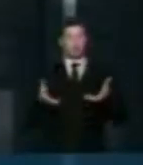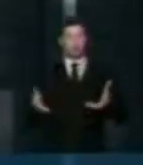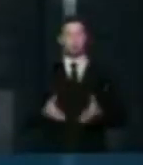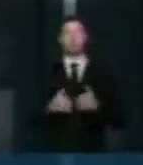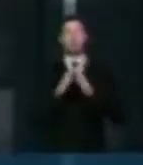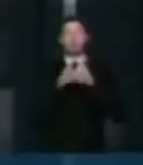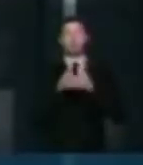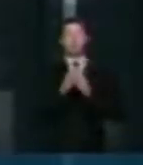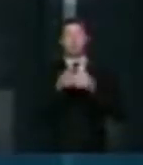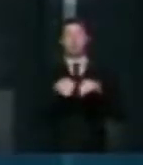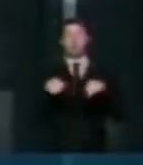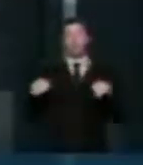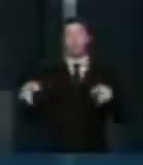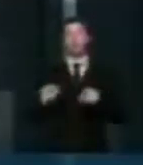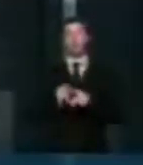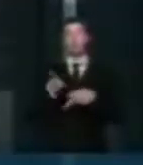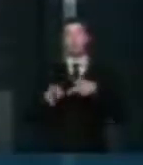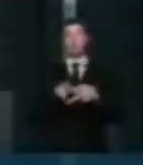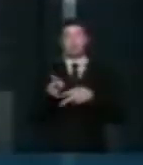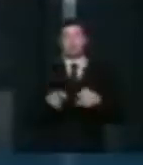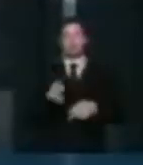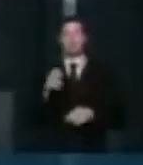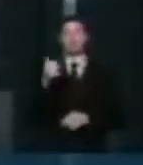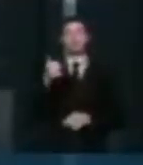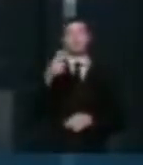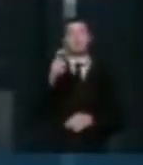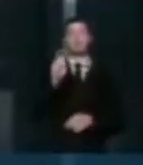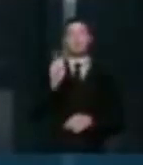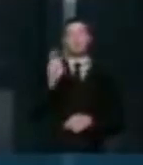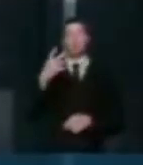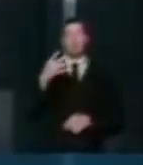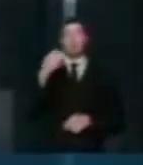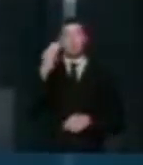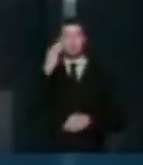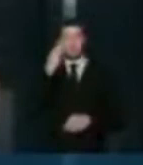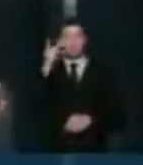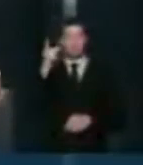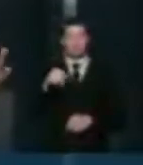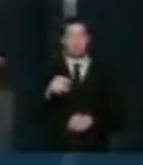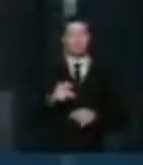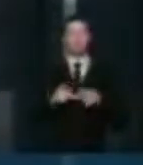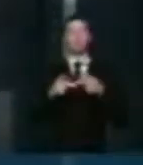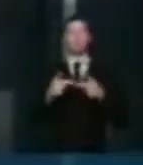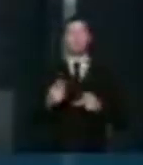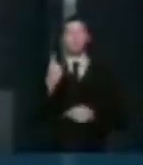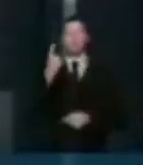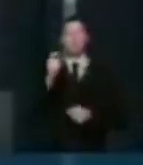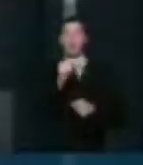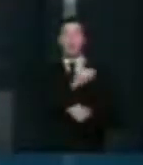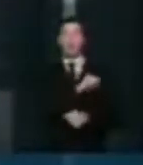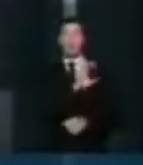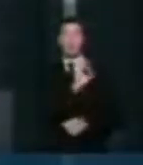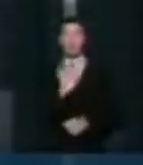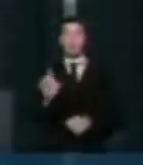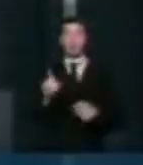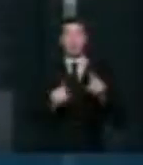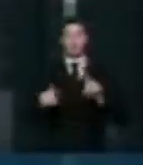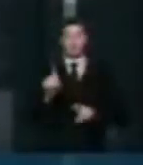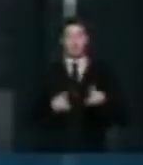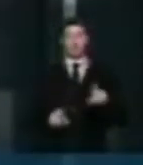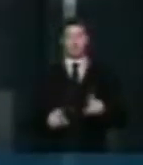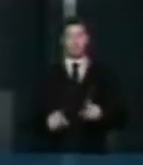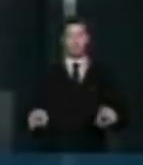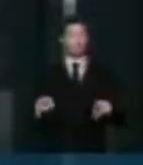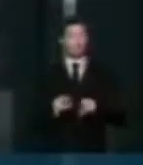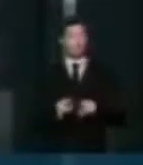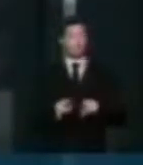Portuário e Ferroviário, e 154 milhões no âmbito do programa Um Aluno por Computador. Além disso, o pacote da